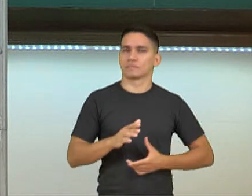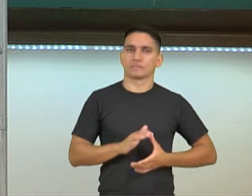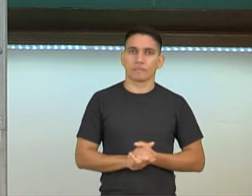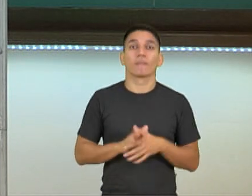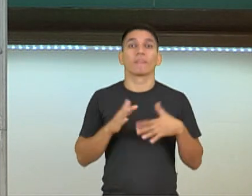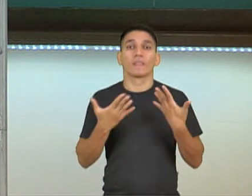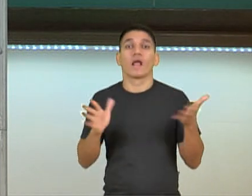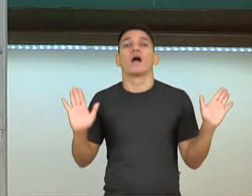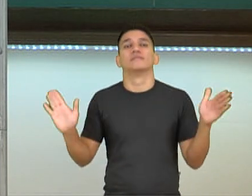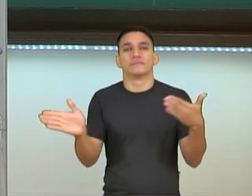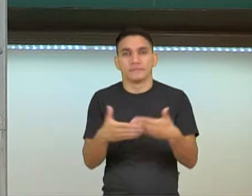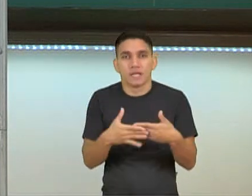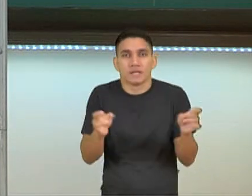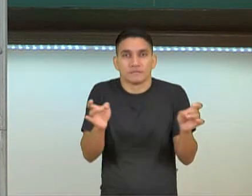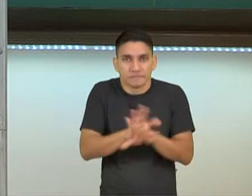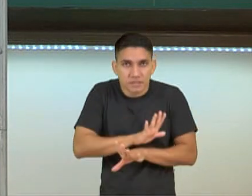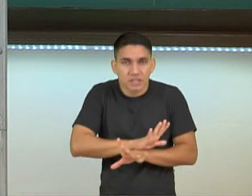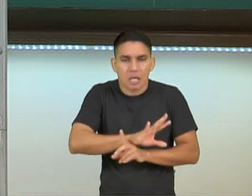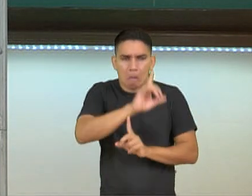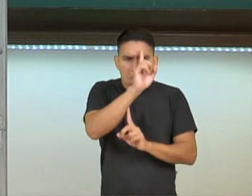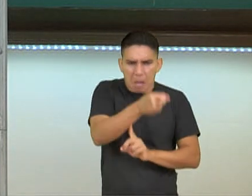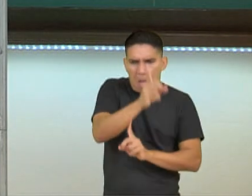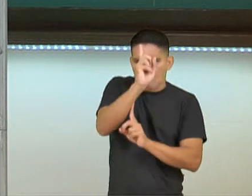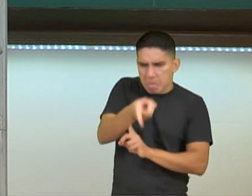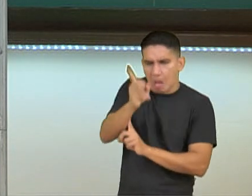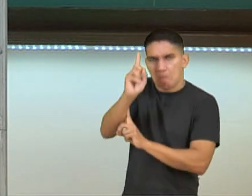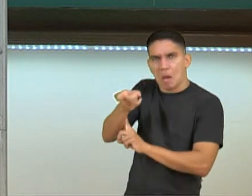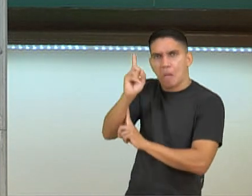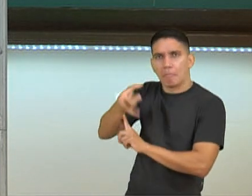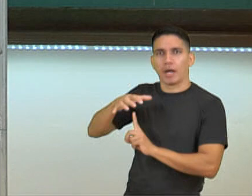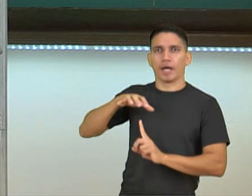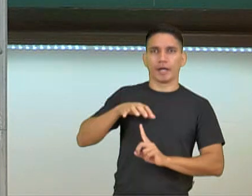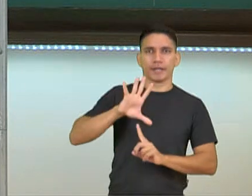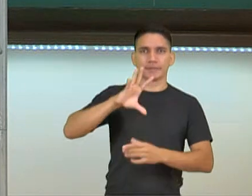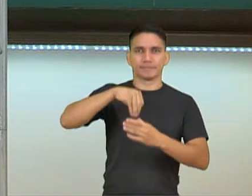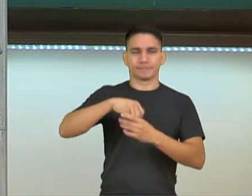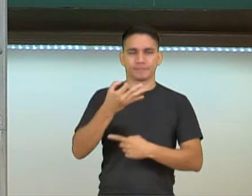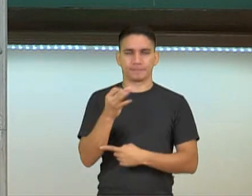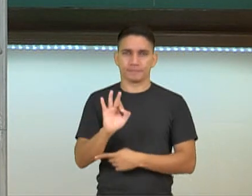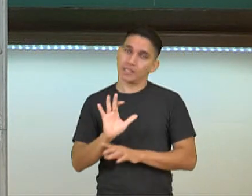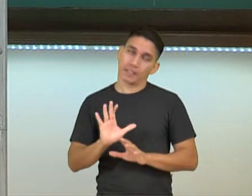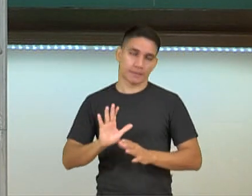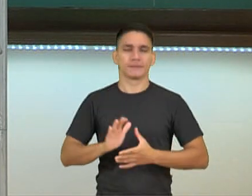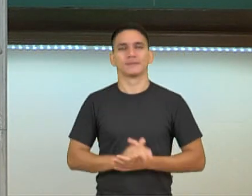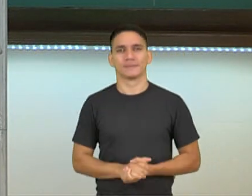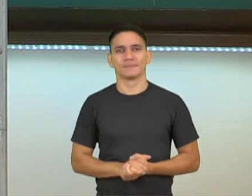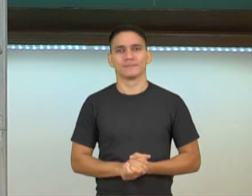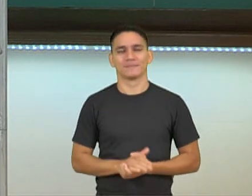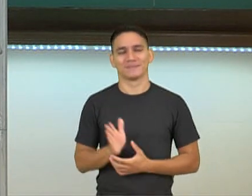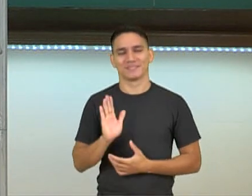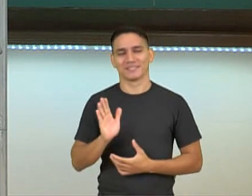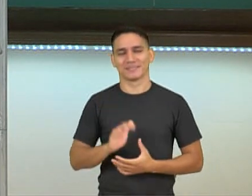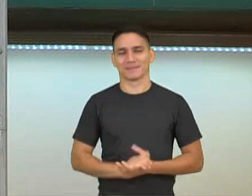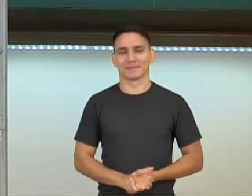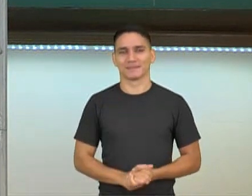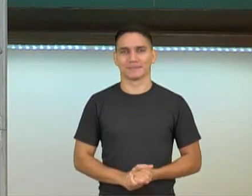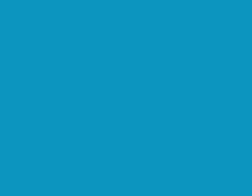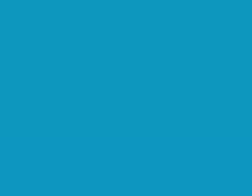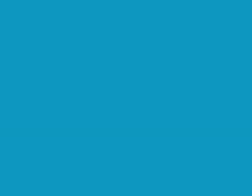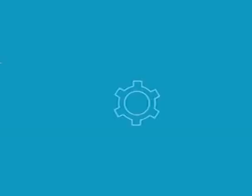o fim do absolutismo monárquico dentro da França. É isso aí, gente. Até breve.